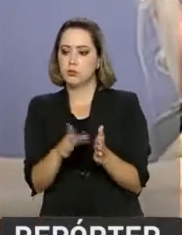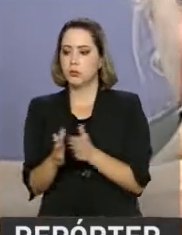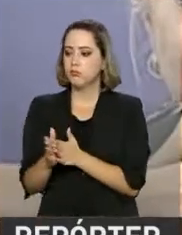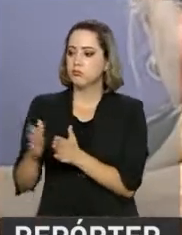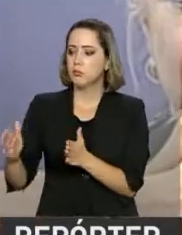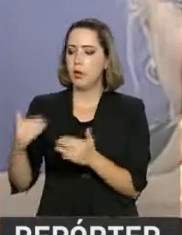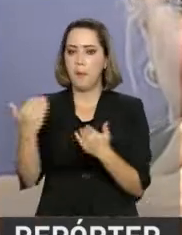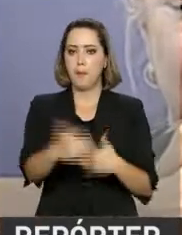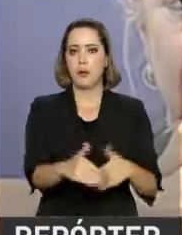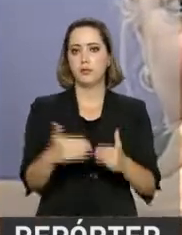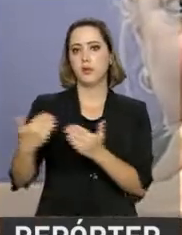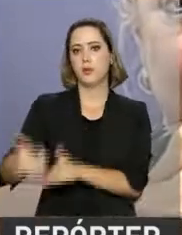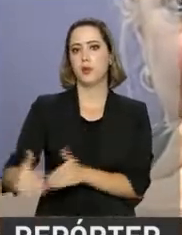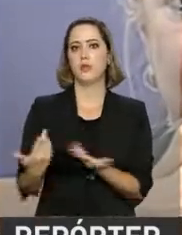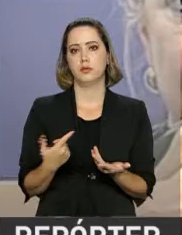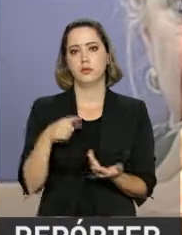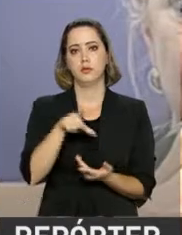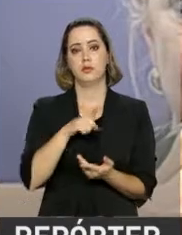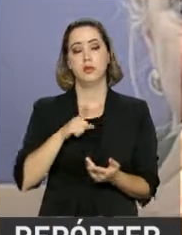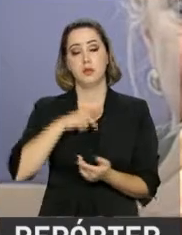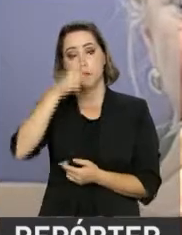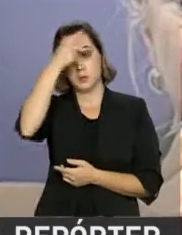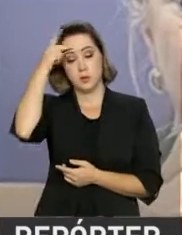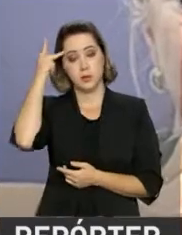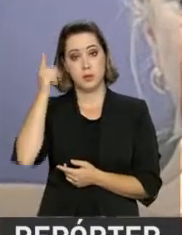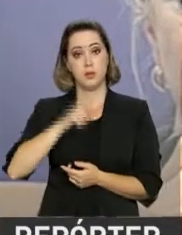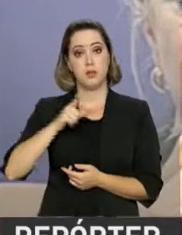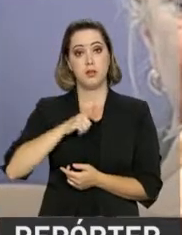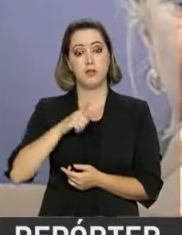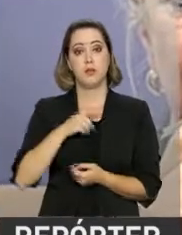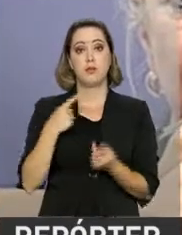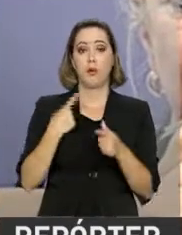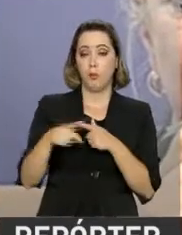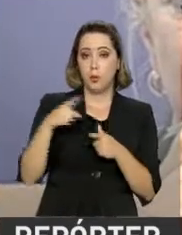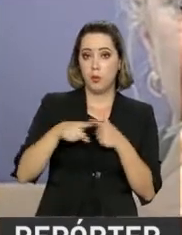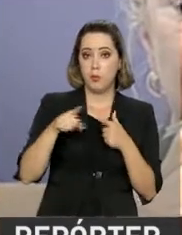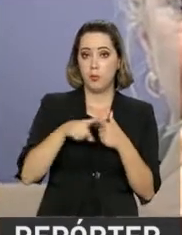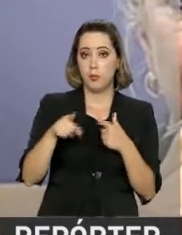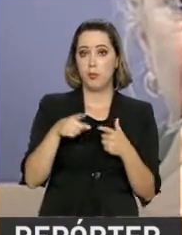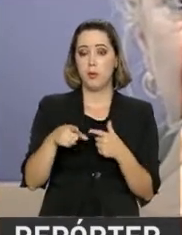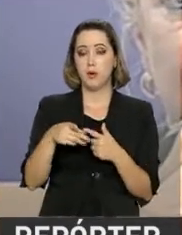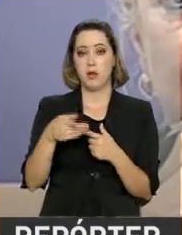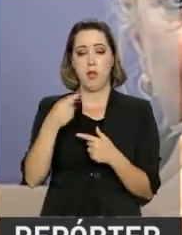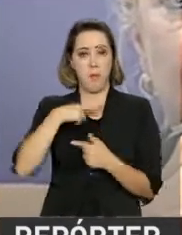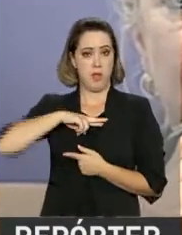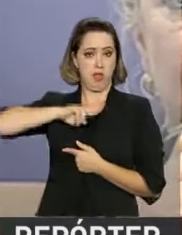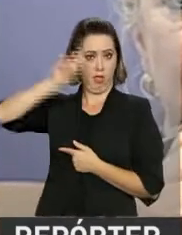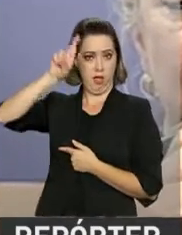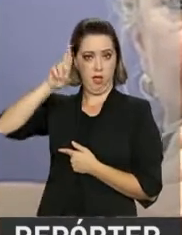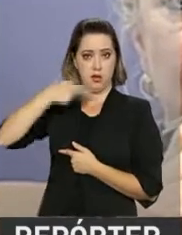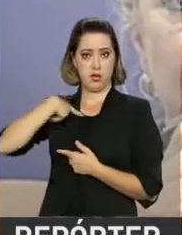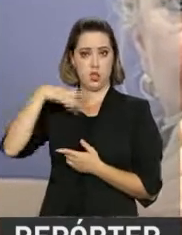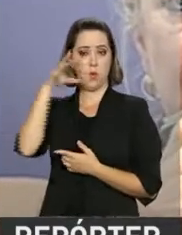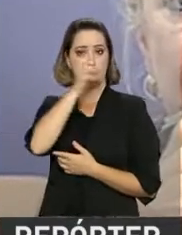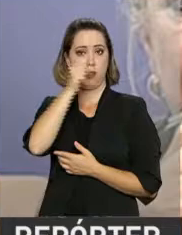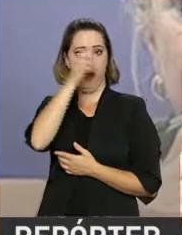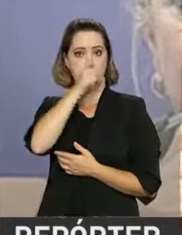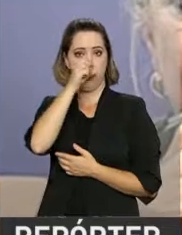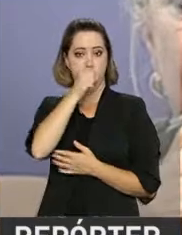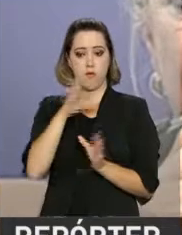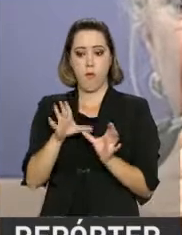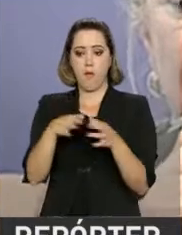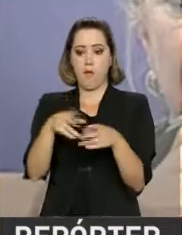uma questão histórica dos sabatistas que tinham a condição muito desumana de ficarem